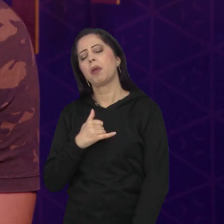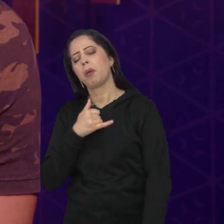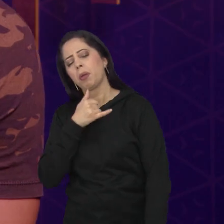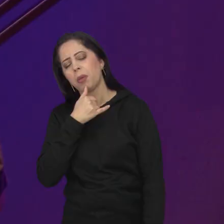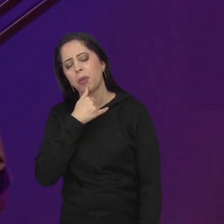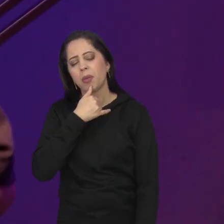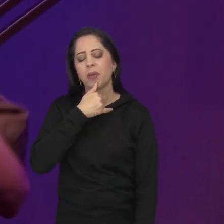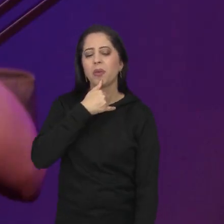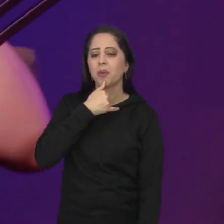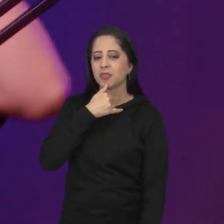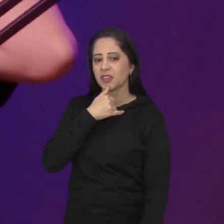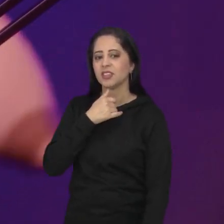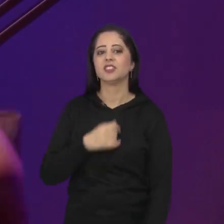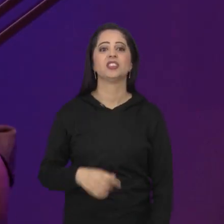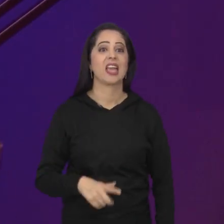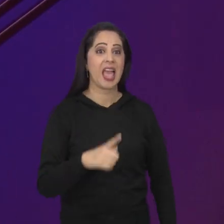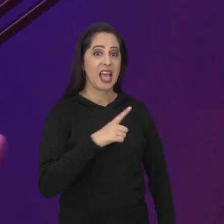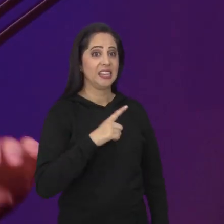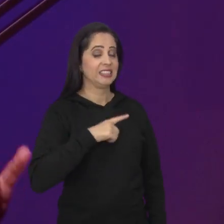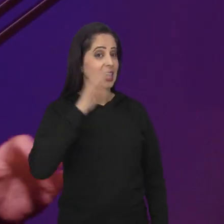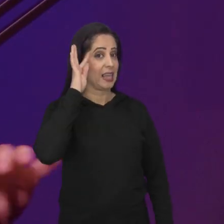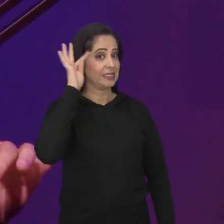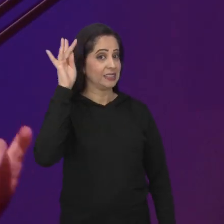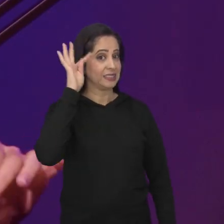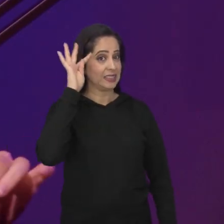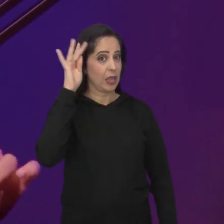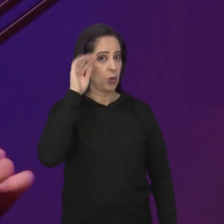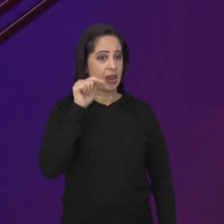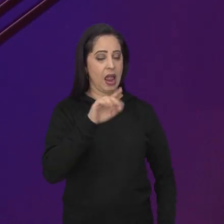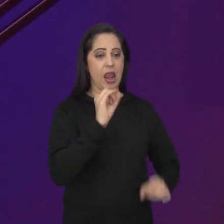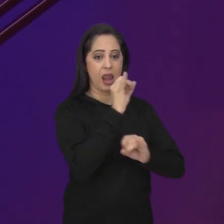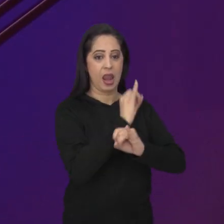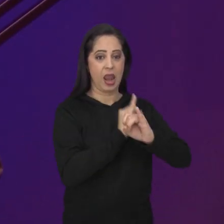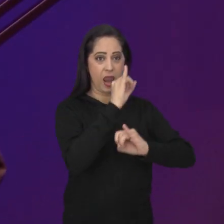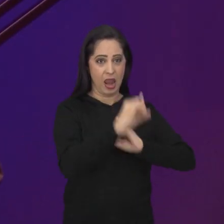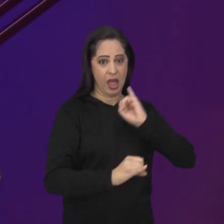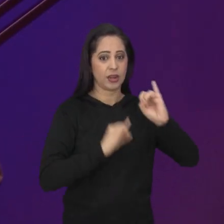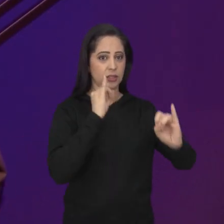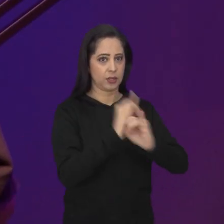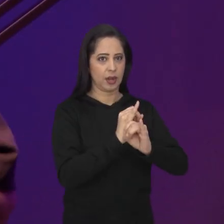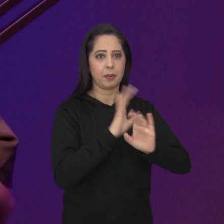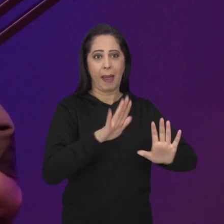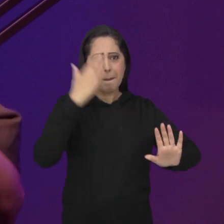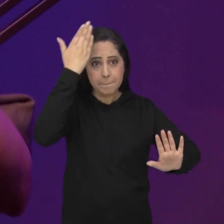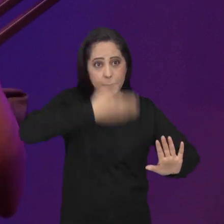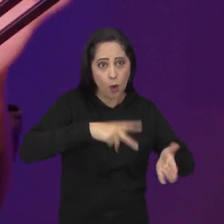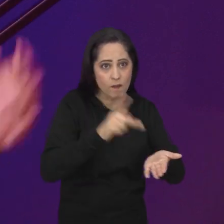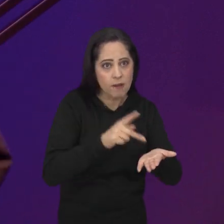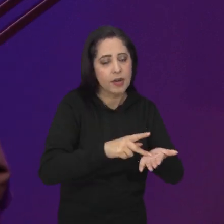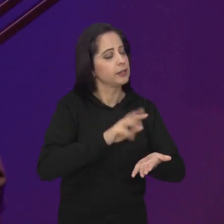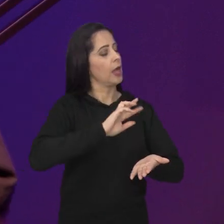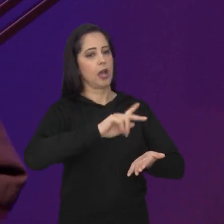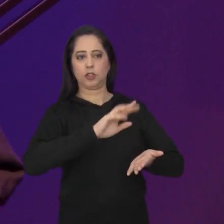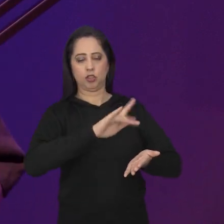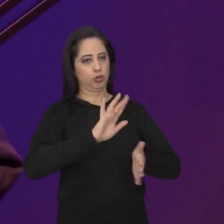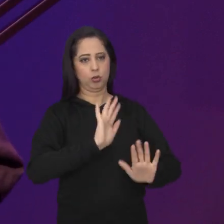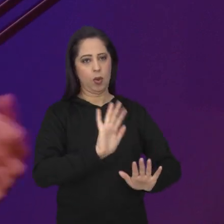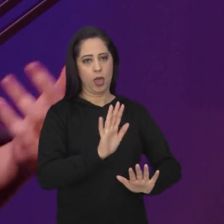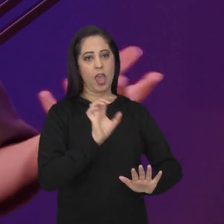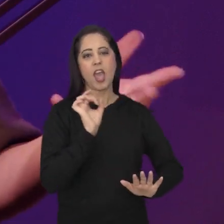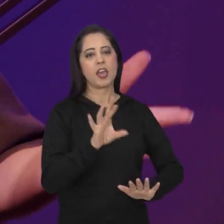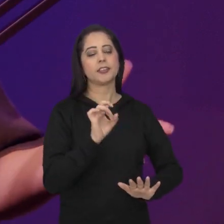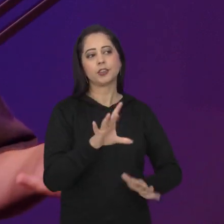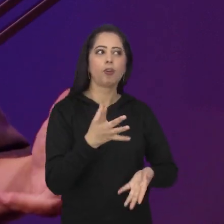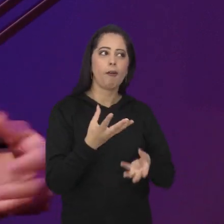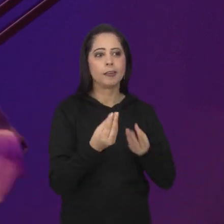assim. Exato. E existe, assim, umas teorias na internet em que as pessoas... Não é nada comprovado, assim. O escritor